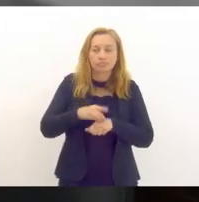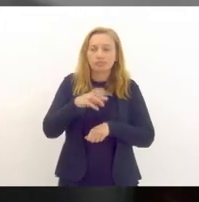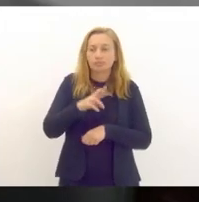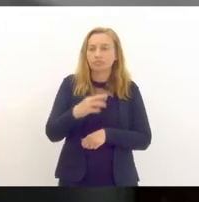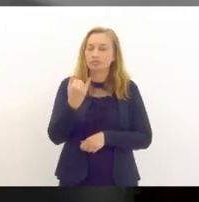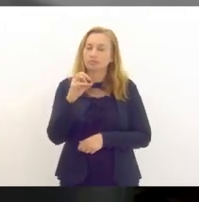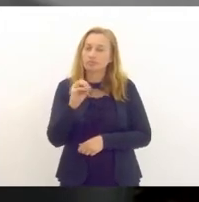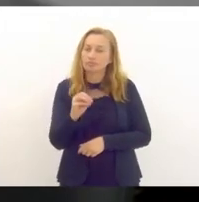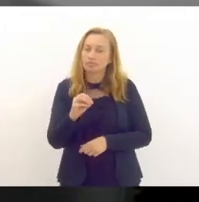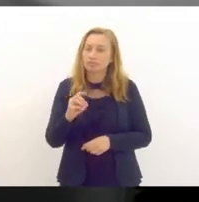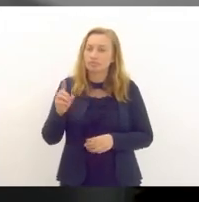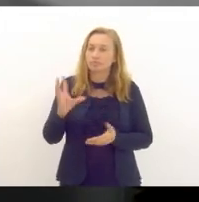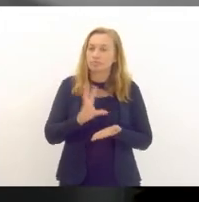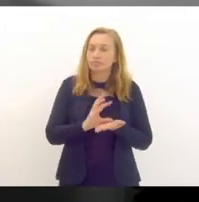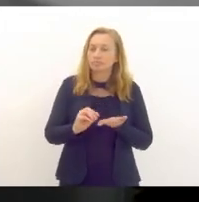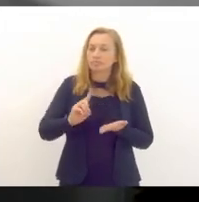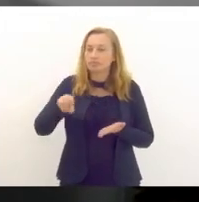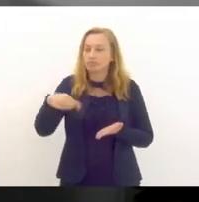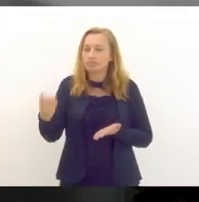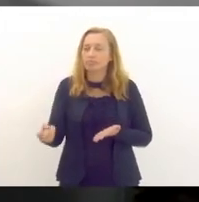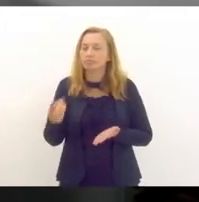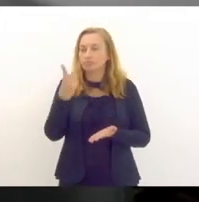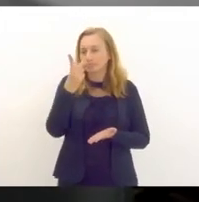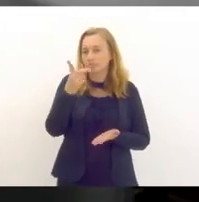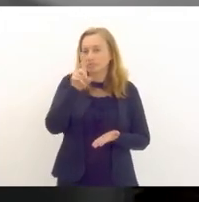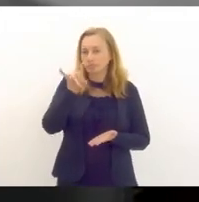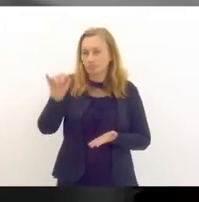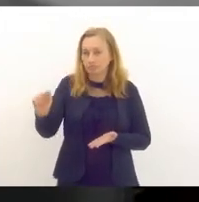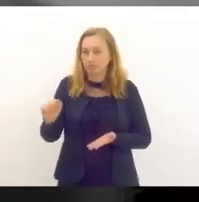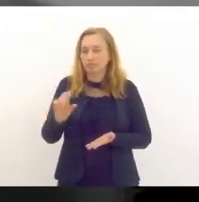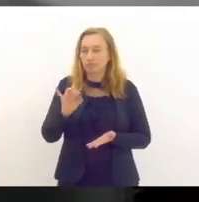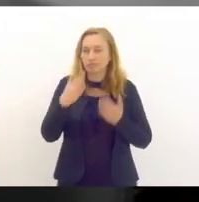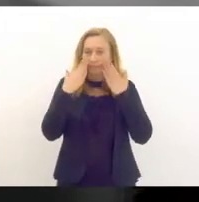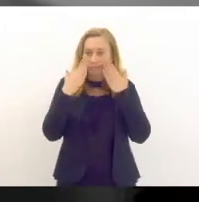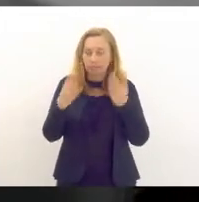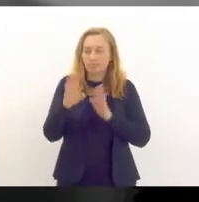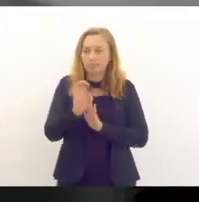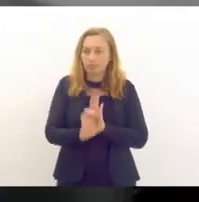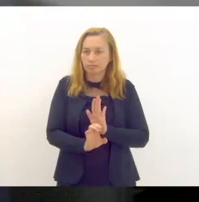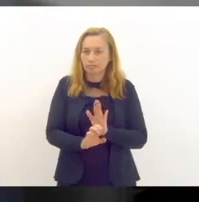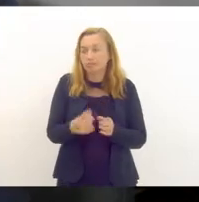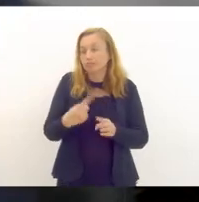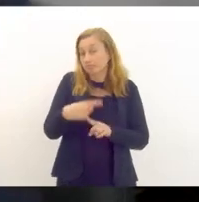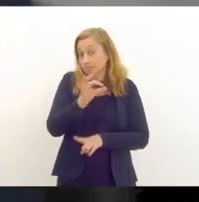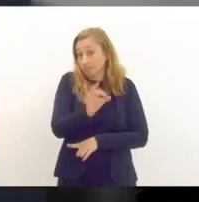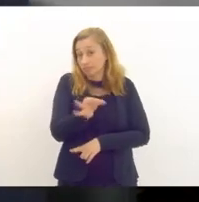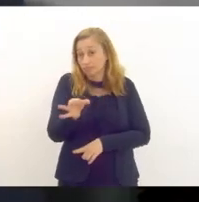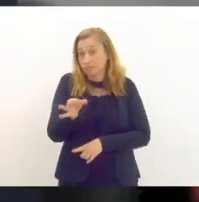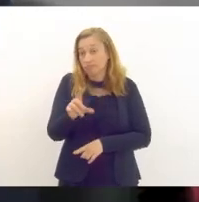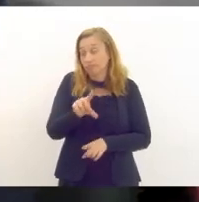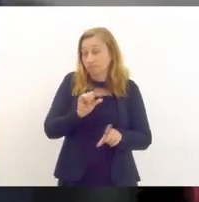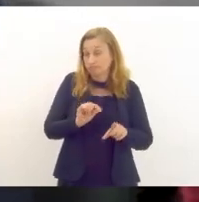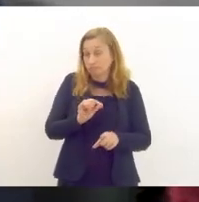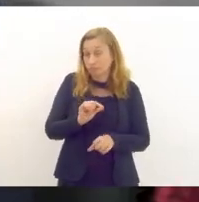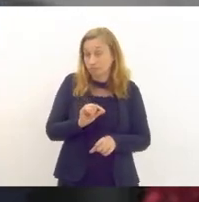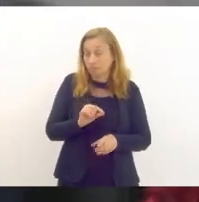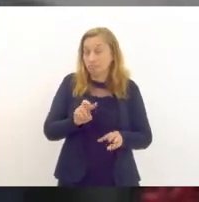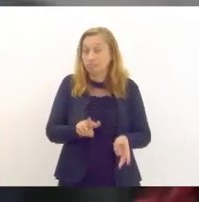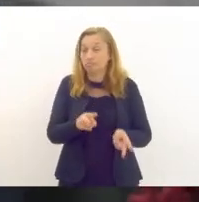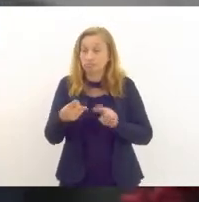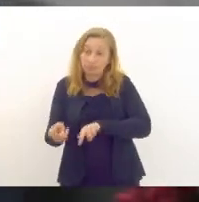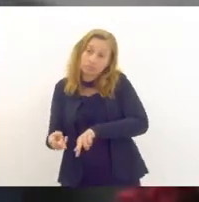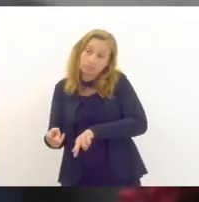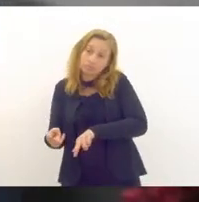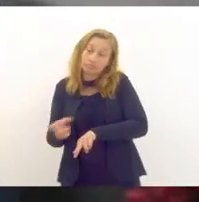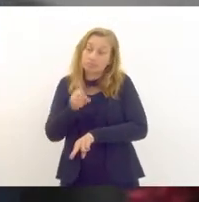de trazer a pauta depois do dia 2 ainda que seja só para apresentação de emendas porque certamente o que for decidido ou encaminhamento